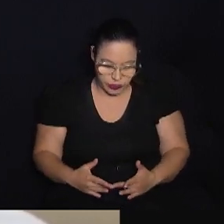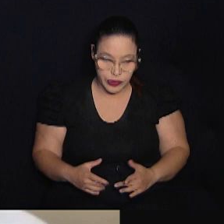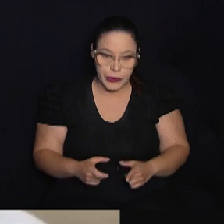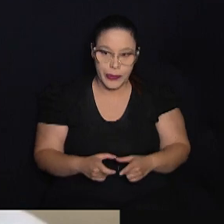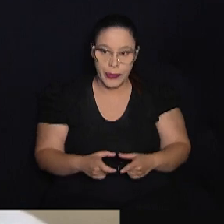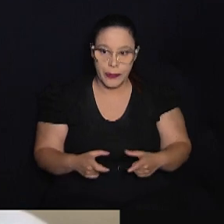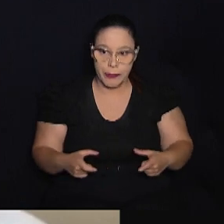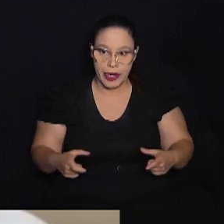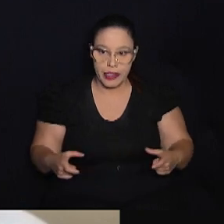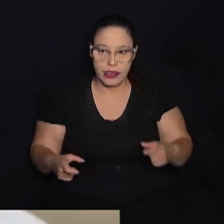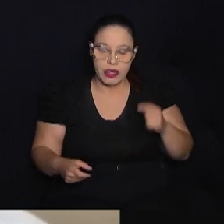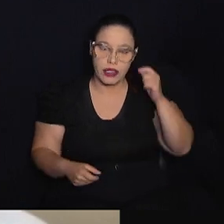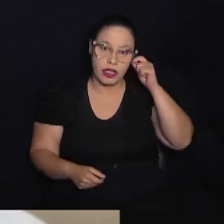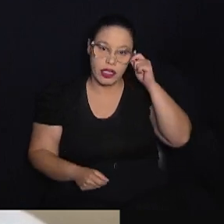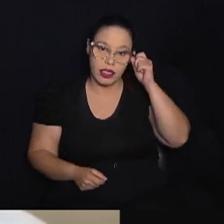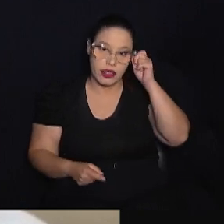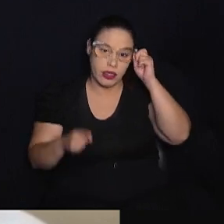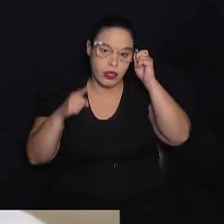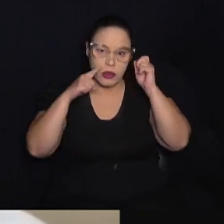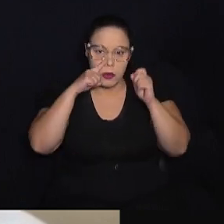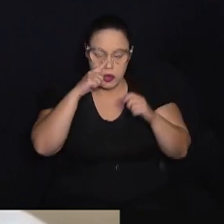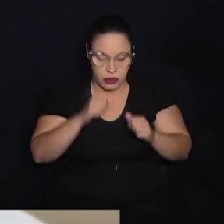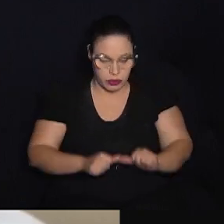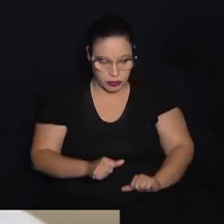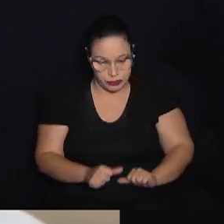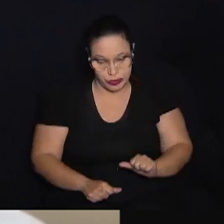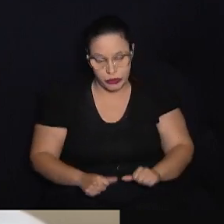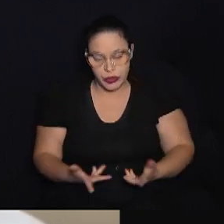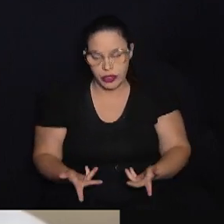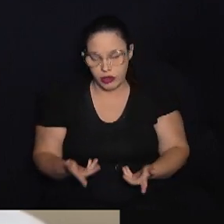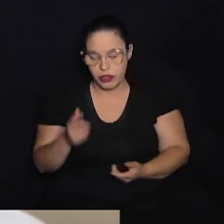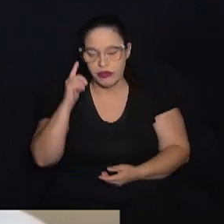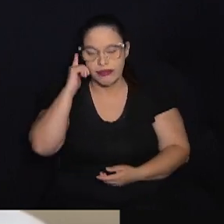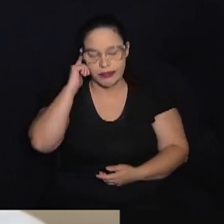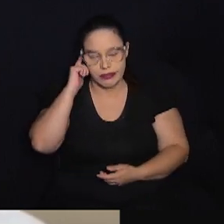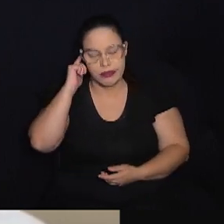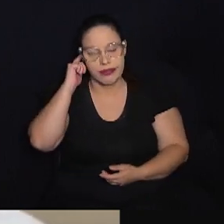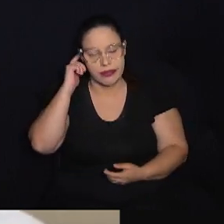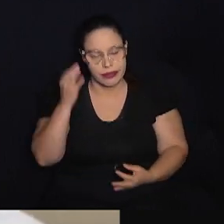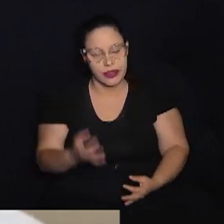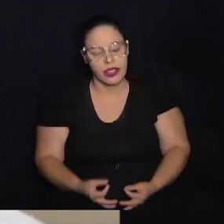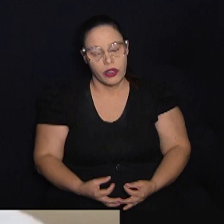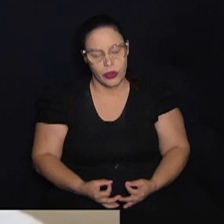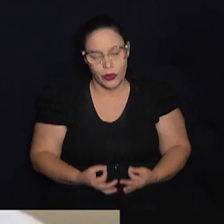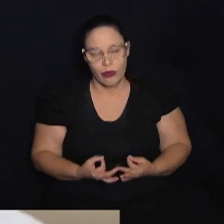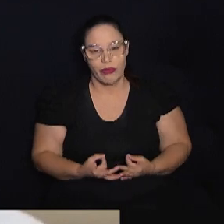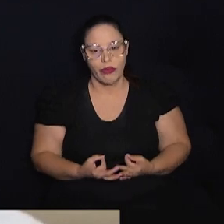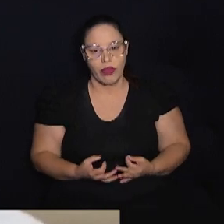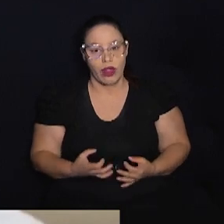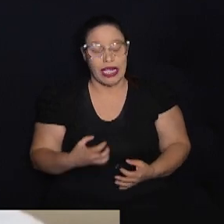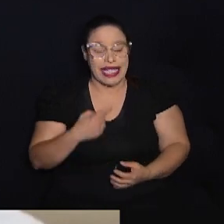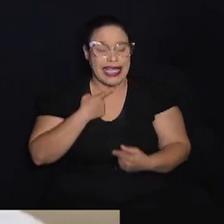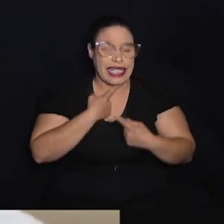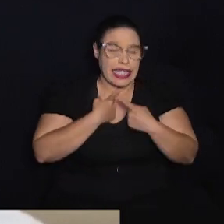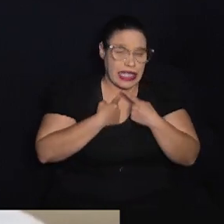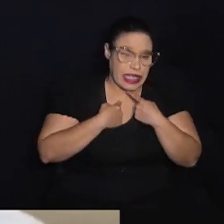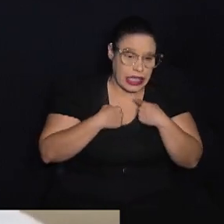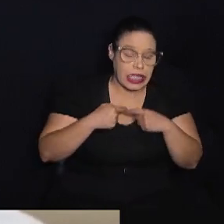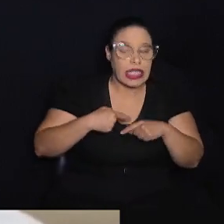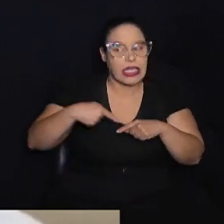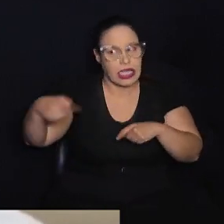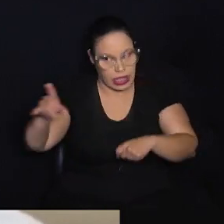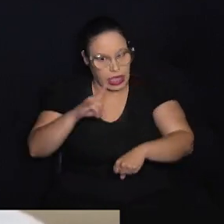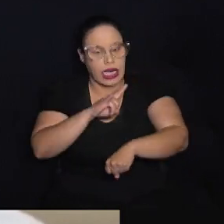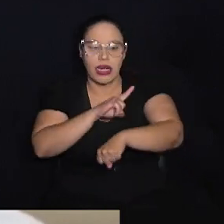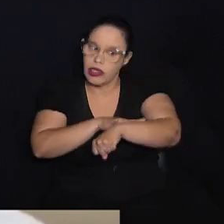em contato ela vai ter, mais risco de mutações vão existir e ter o um tumor. Então, teve vontade, tem que urinar.